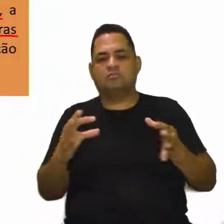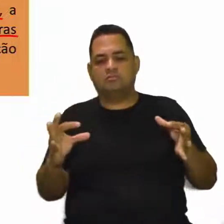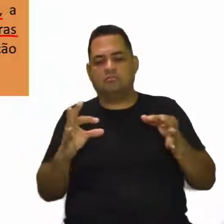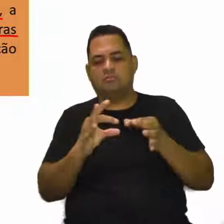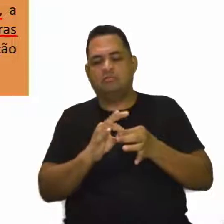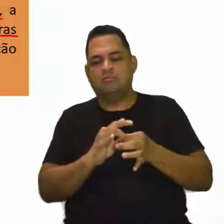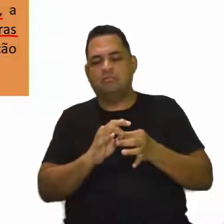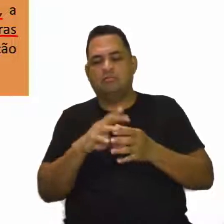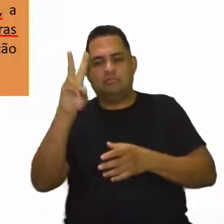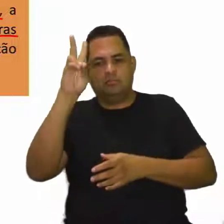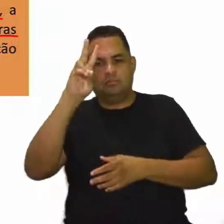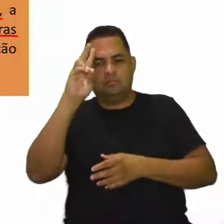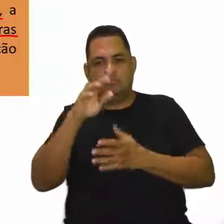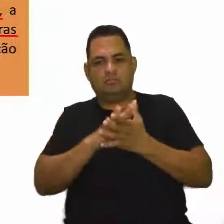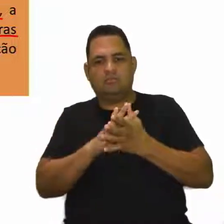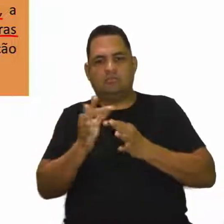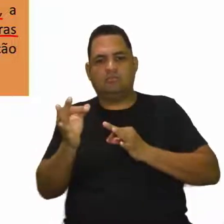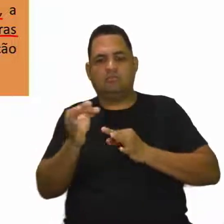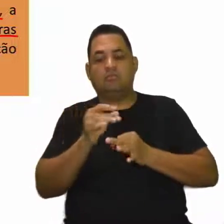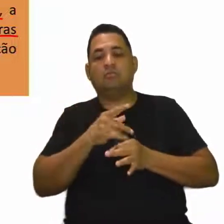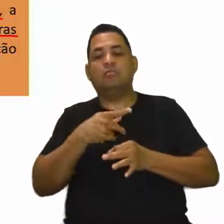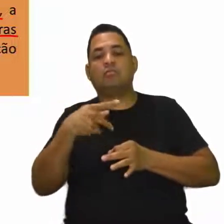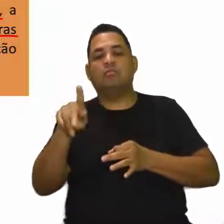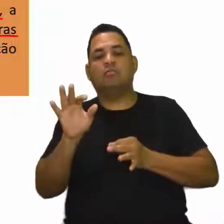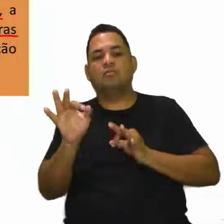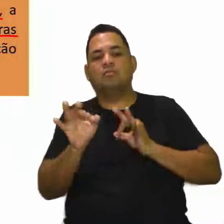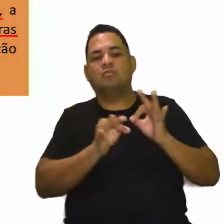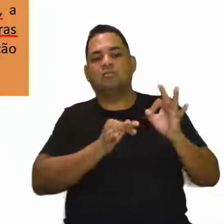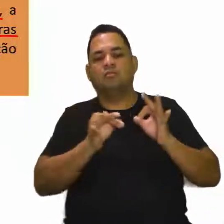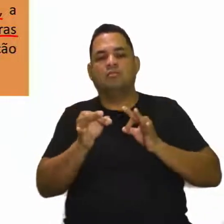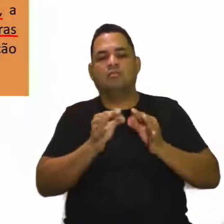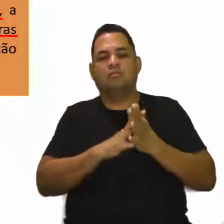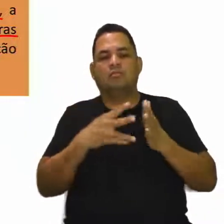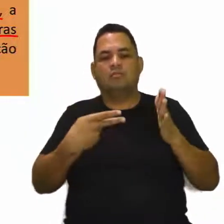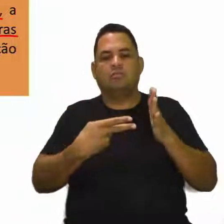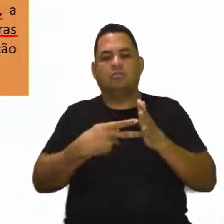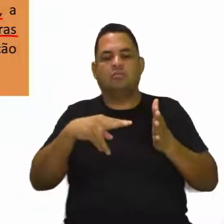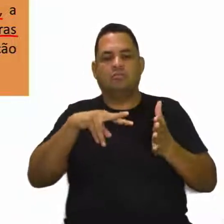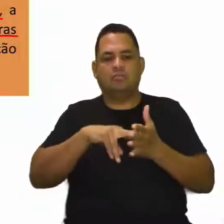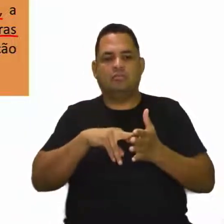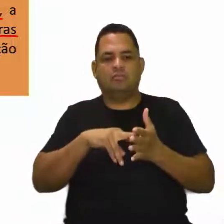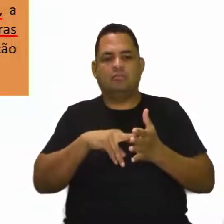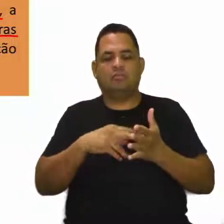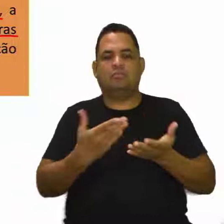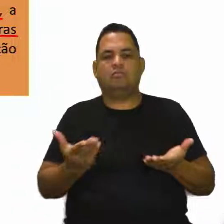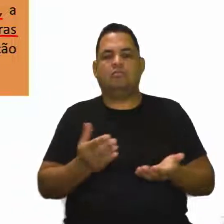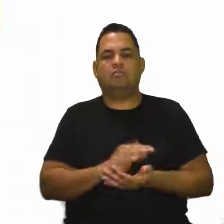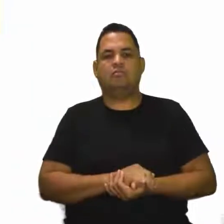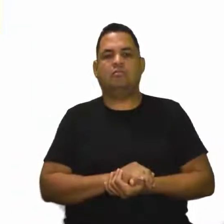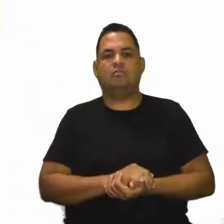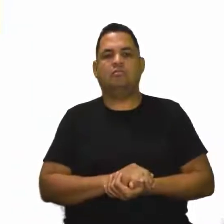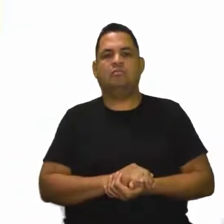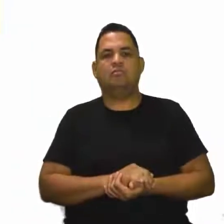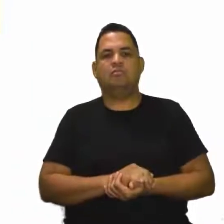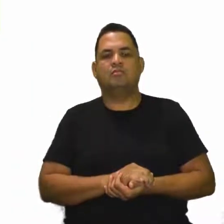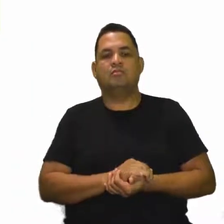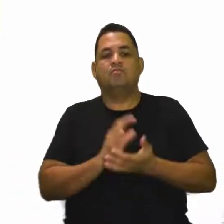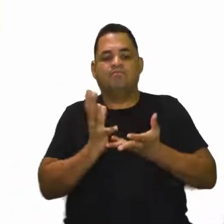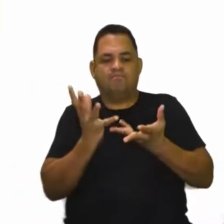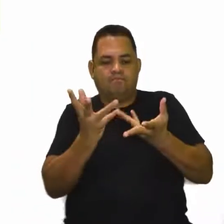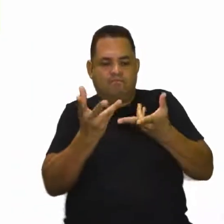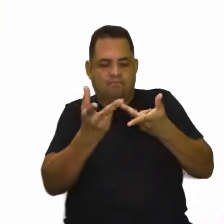contextos históricos e sua constituição e significação ou significados. E